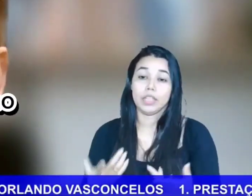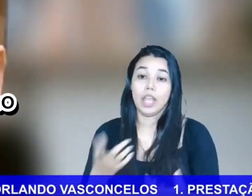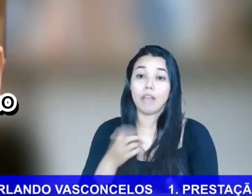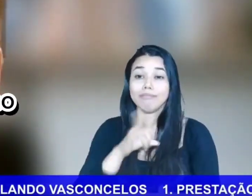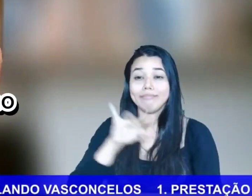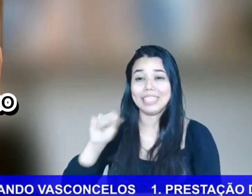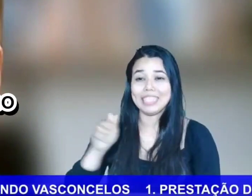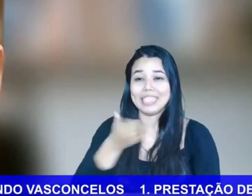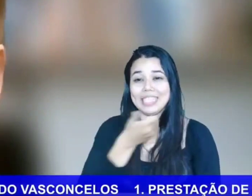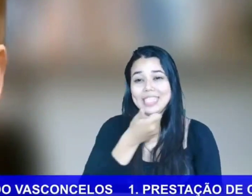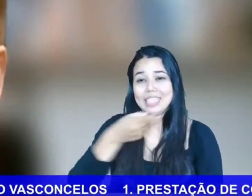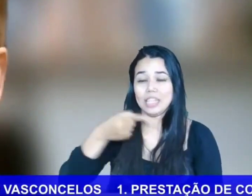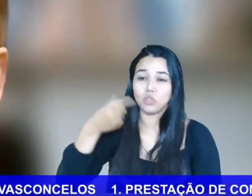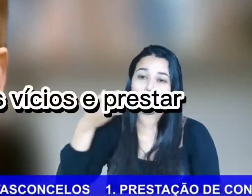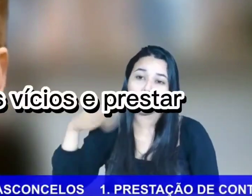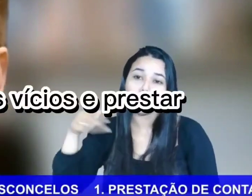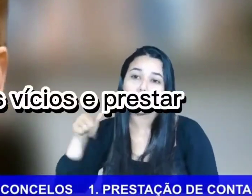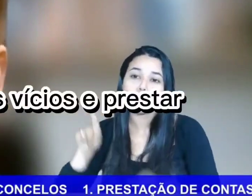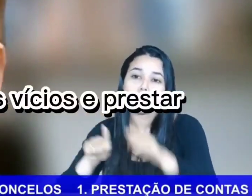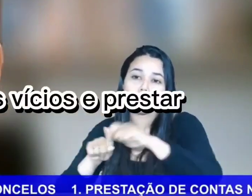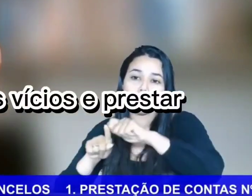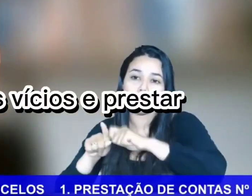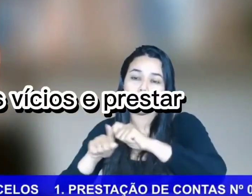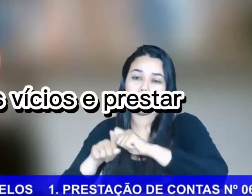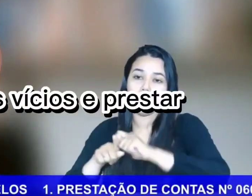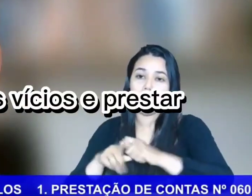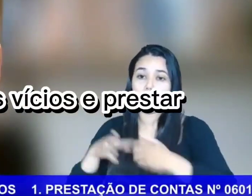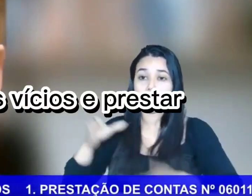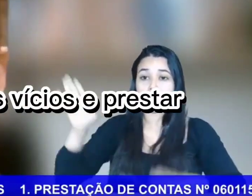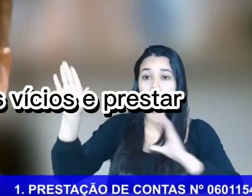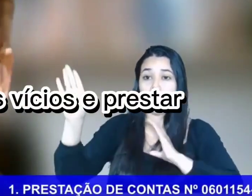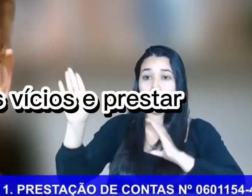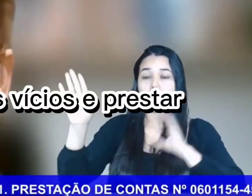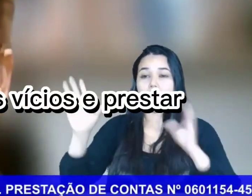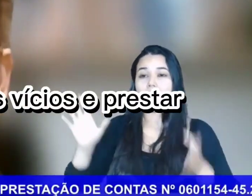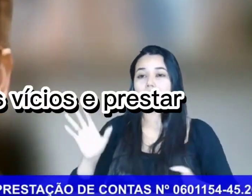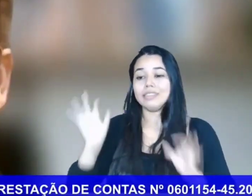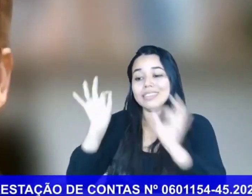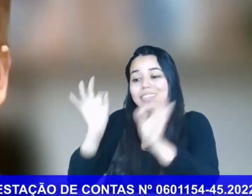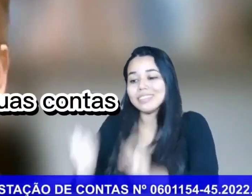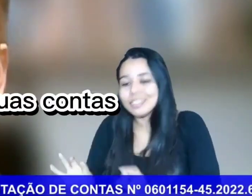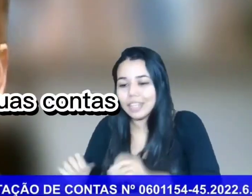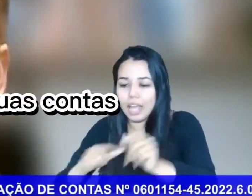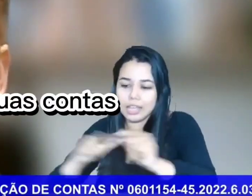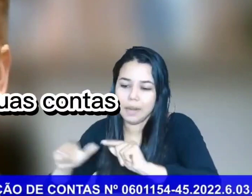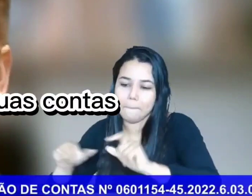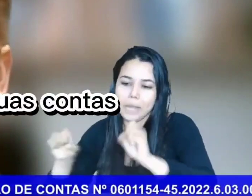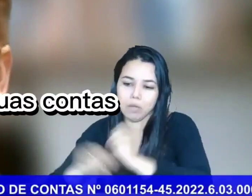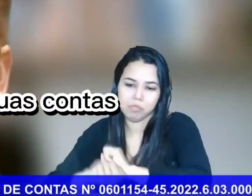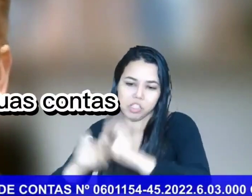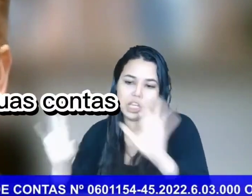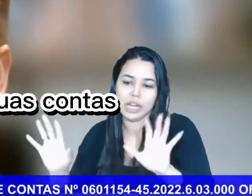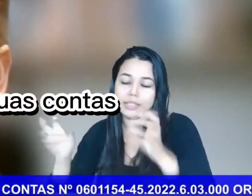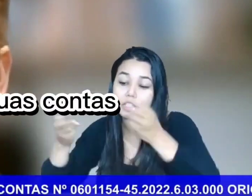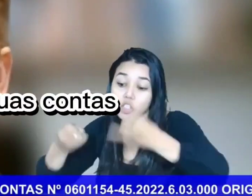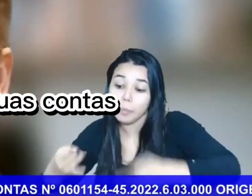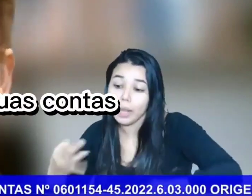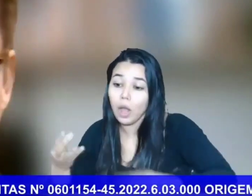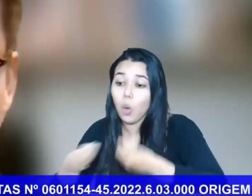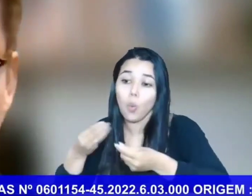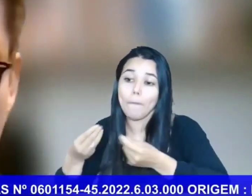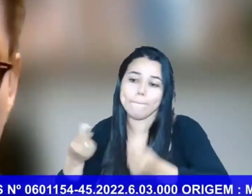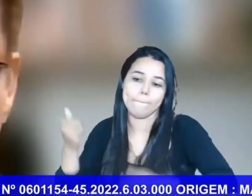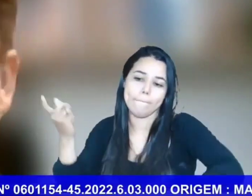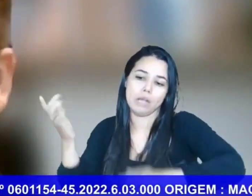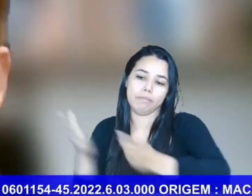de novembro último, o candidato foi intimado para corrigir eventuais vícios e prestar esclarecimentos sobre suas